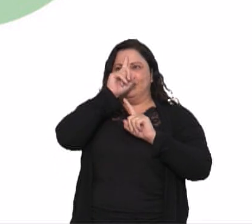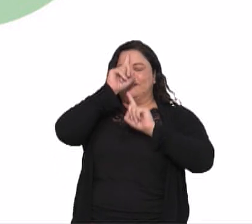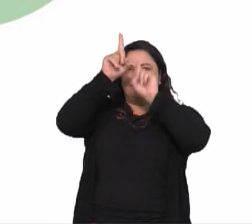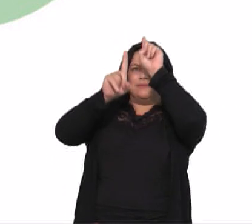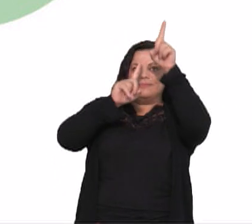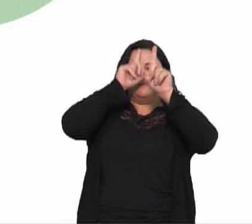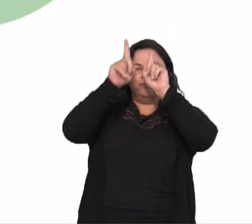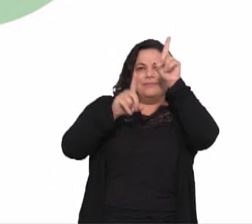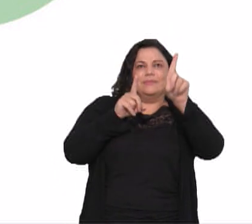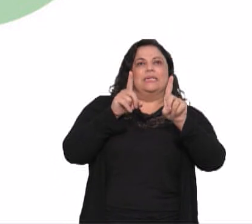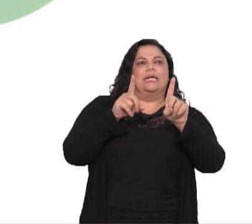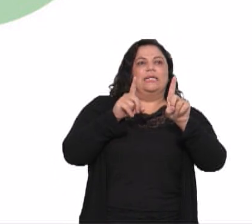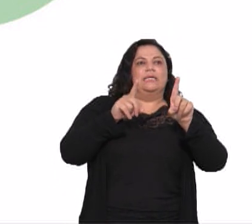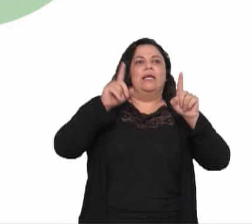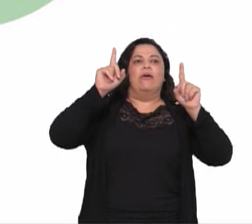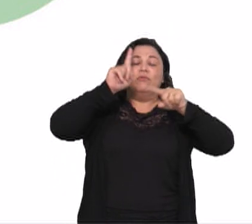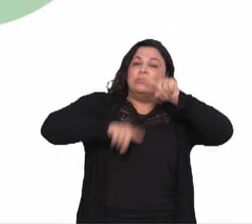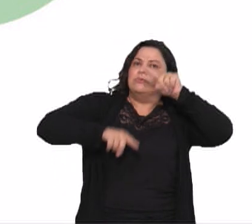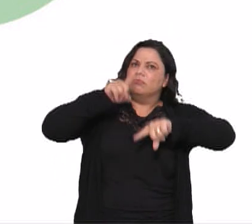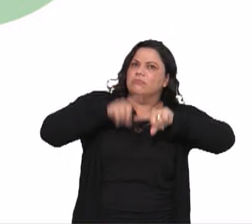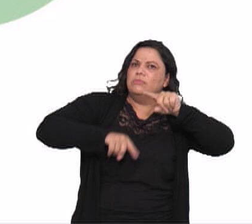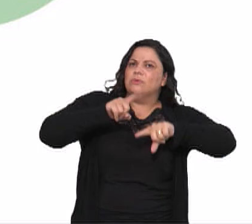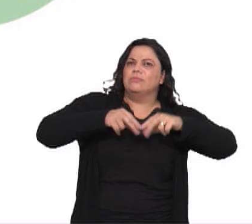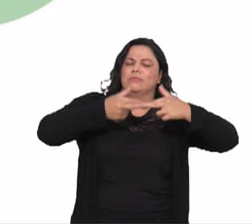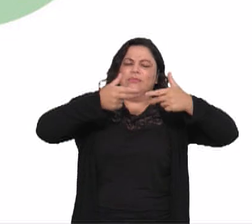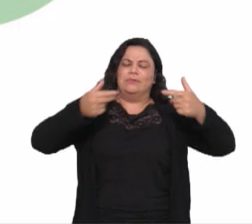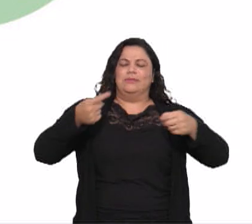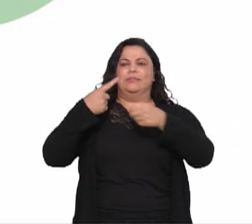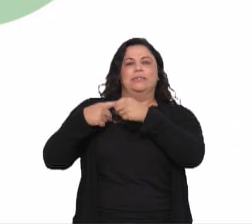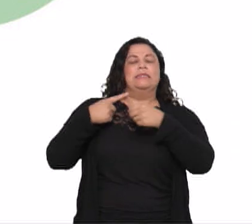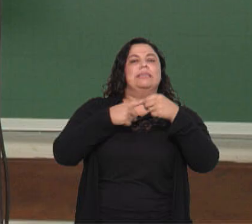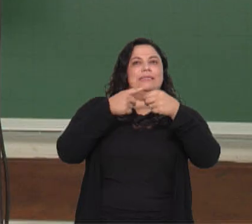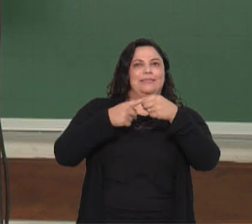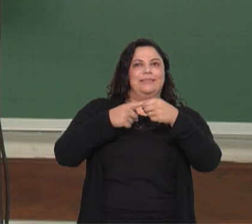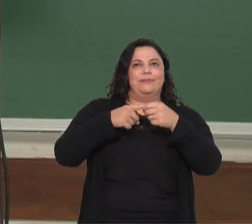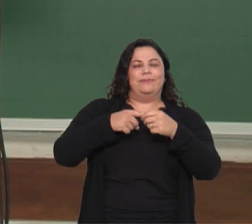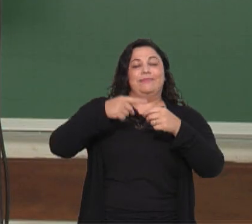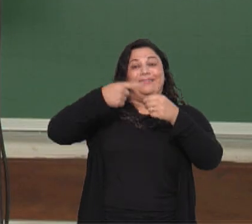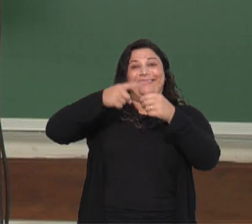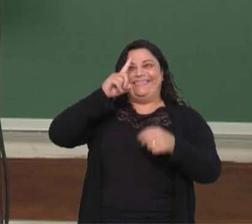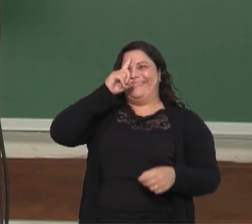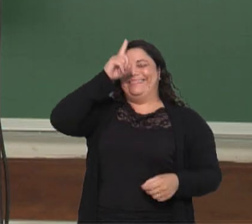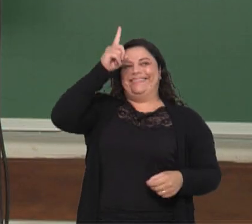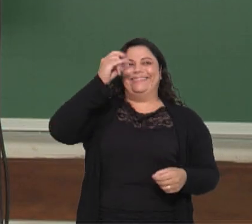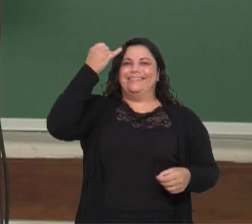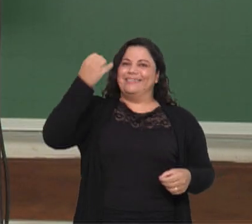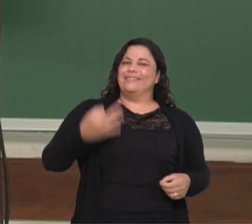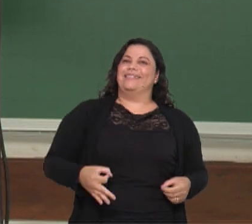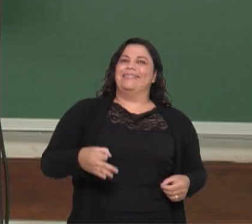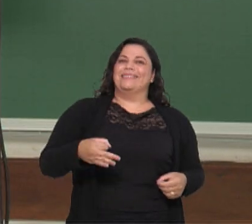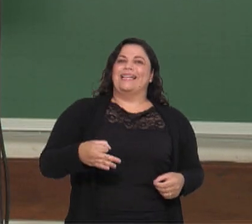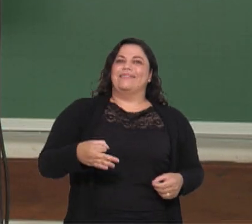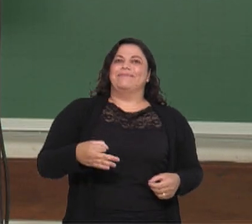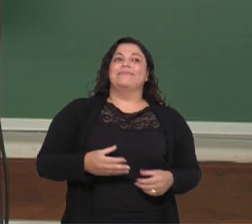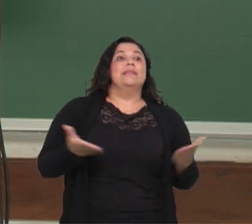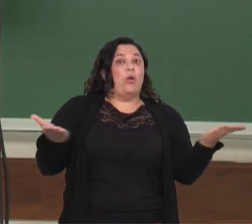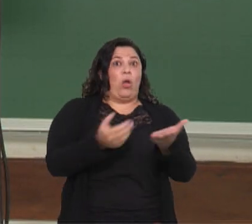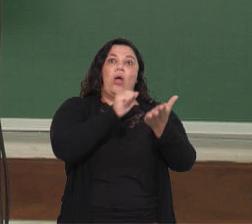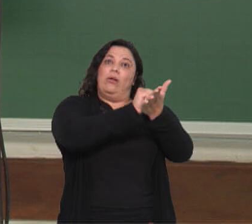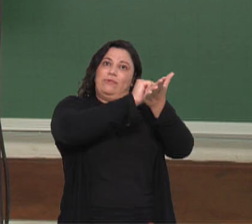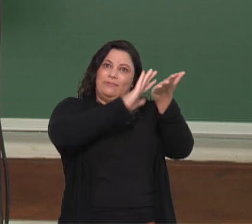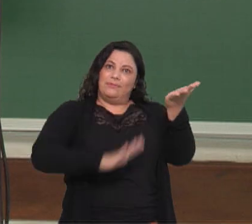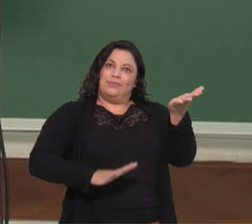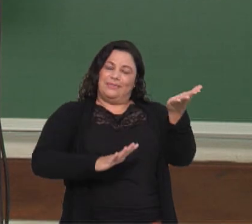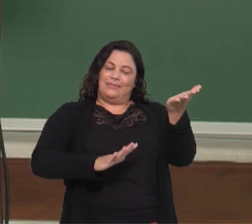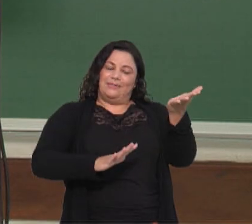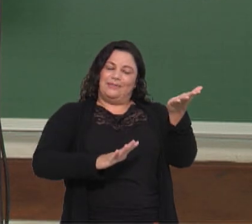os produtores ou os artesãos dessa cidade ideal. Beleza? Então, na sequência aqui, fazer um exercício, né, para a gente